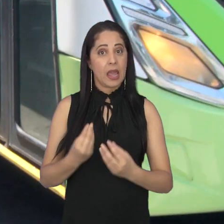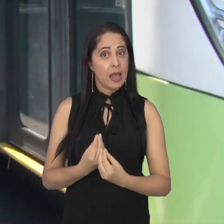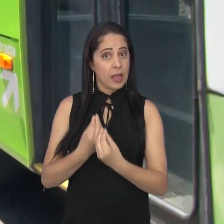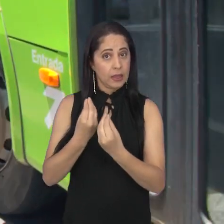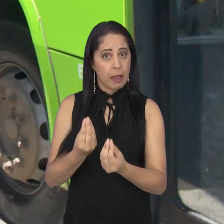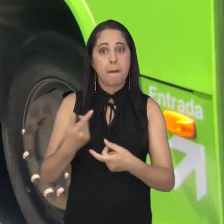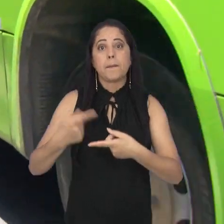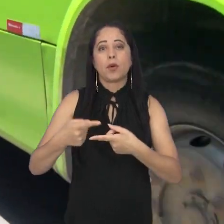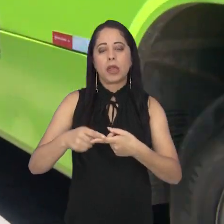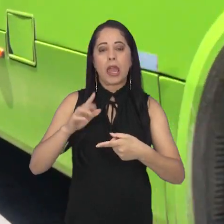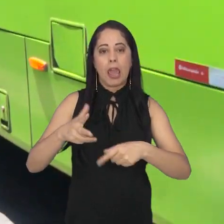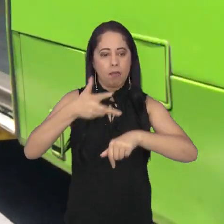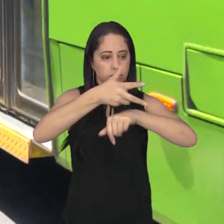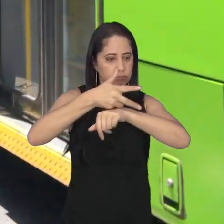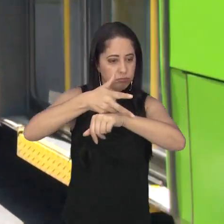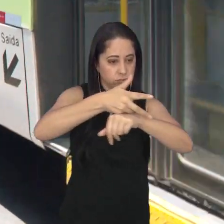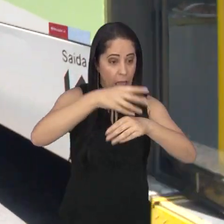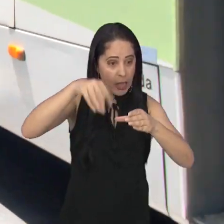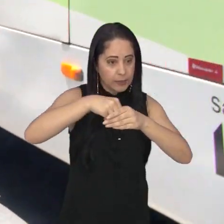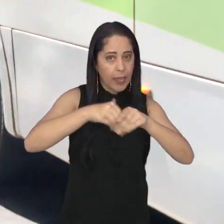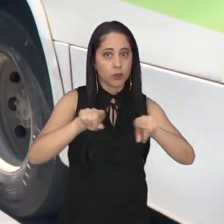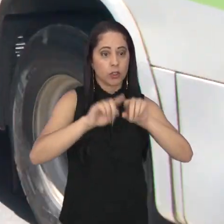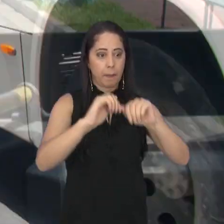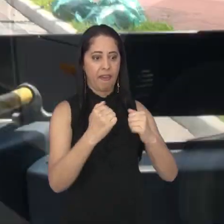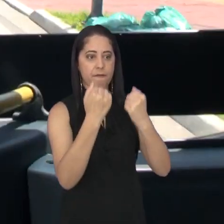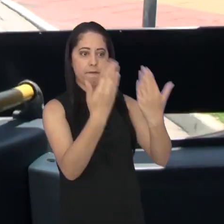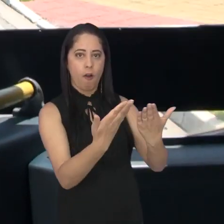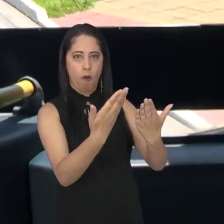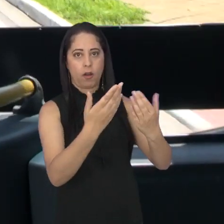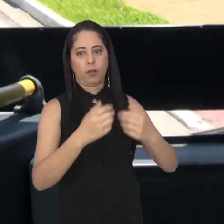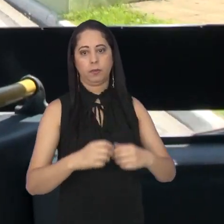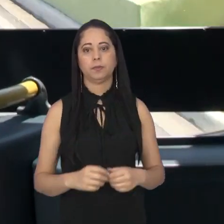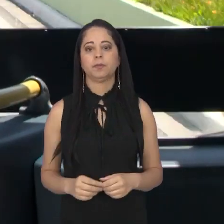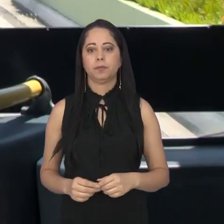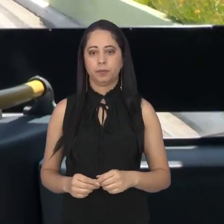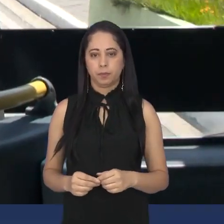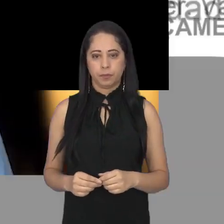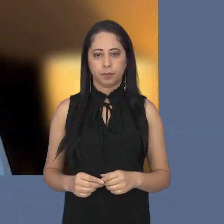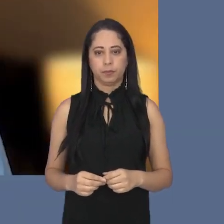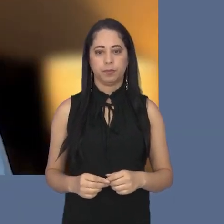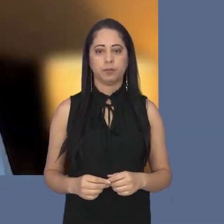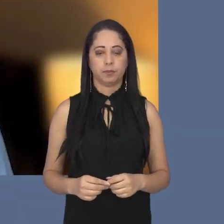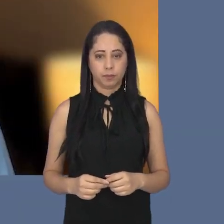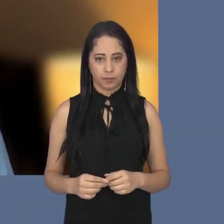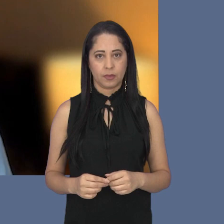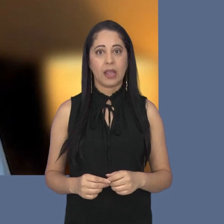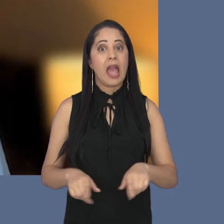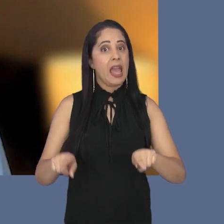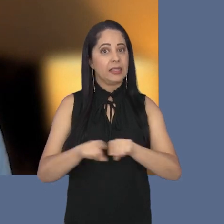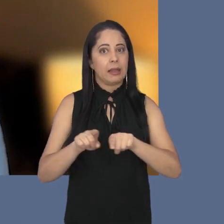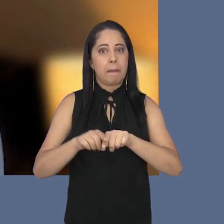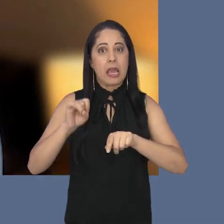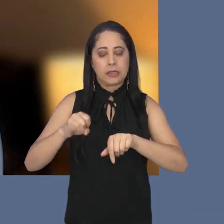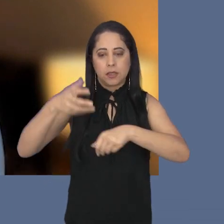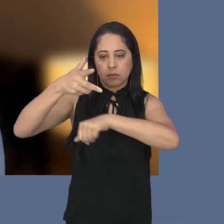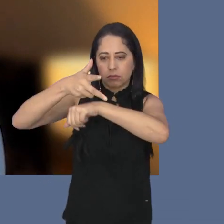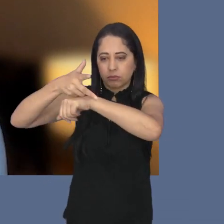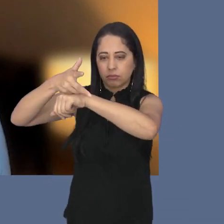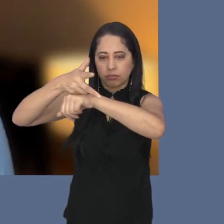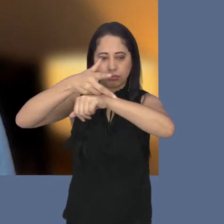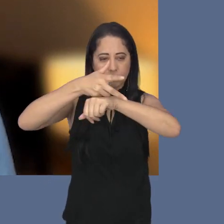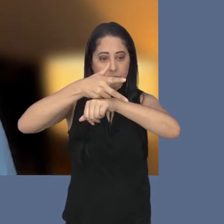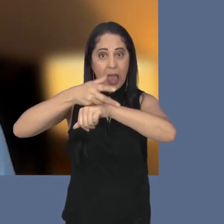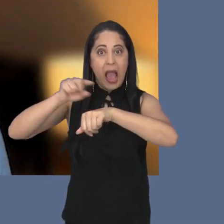para garantir o registro do que acontece do lado externo e interno dos ônibus. É um sistema de monitoramento, ele olha para fora do